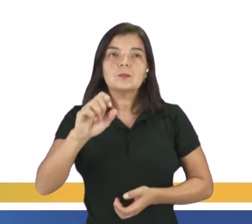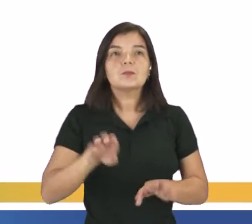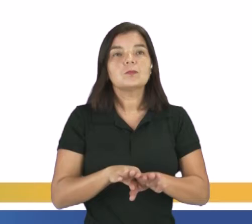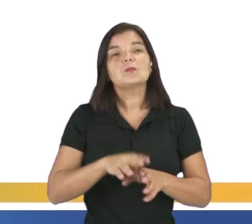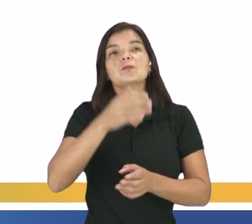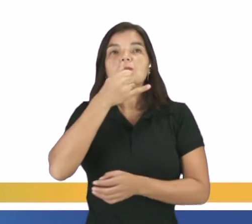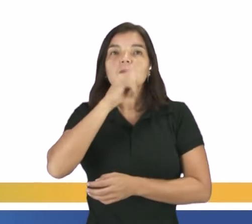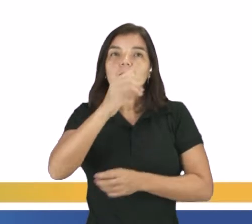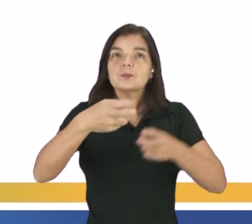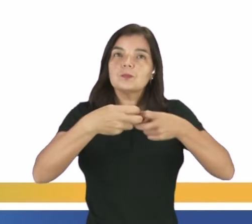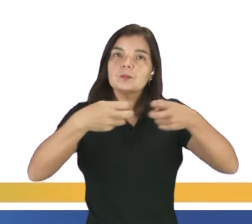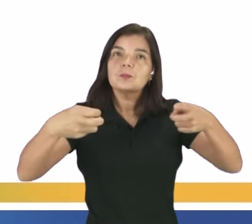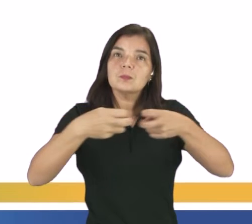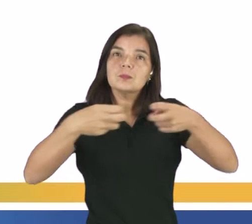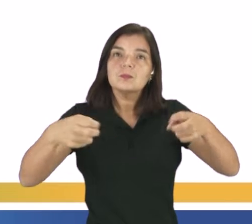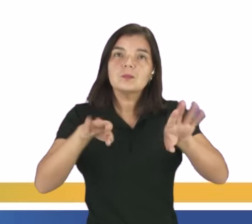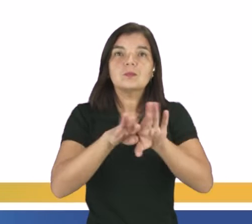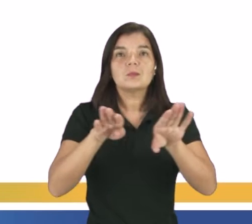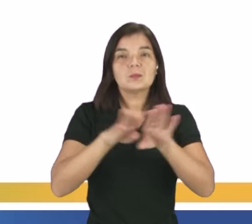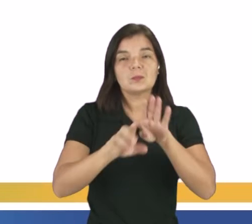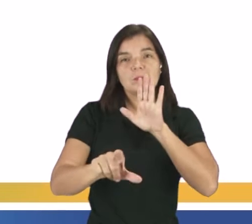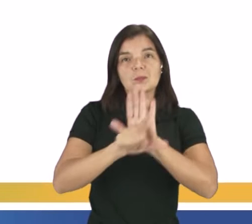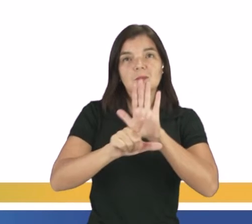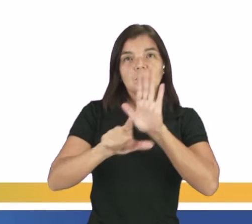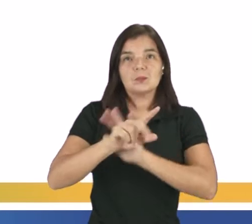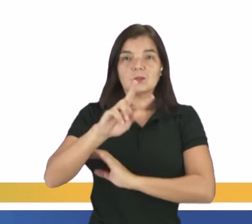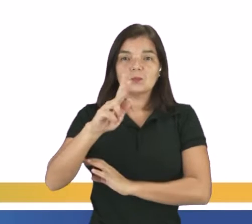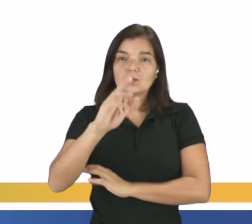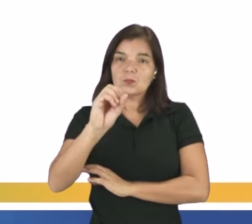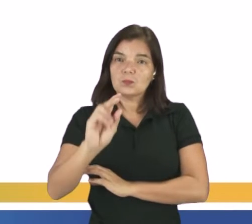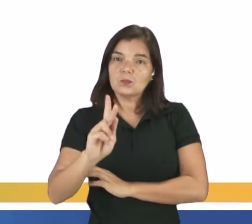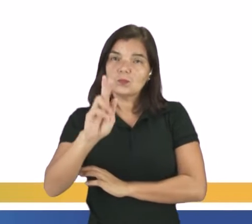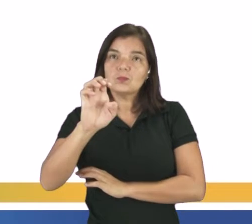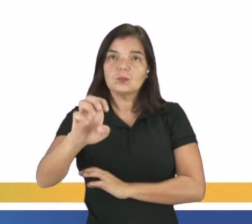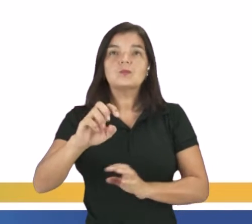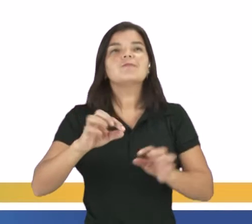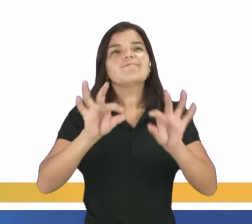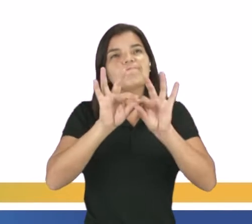A energia potencial elástica é deduzida com base na lei de Hooke,